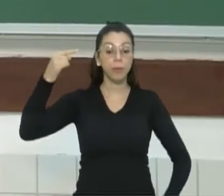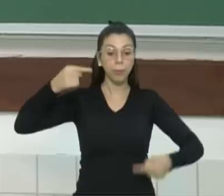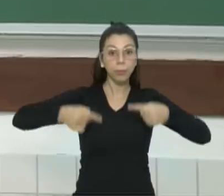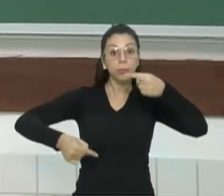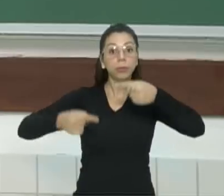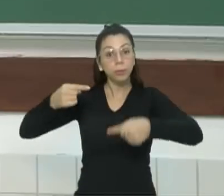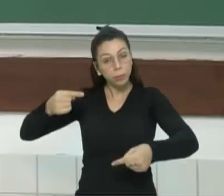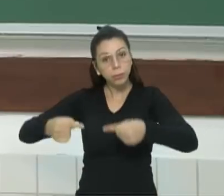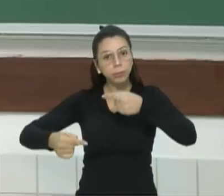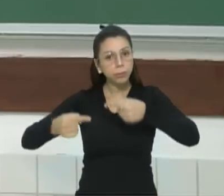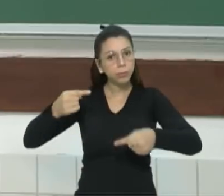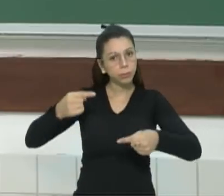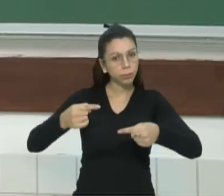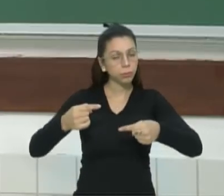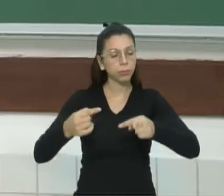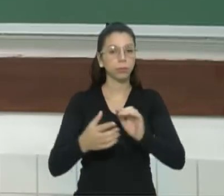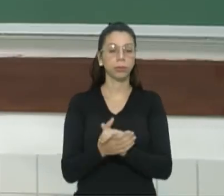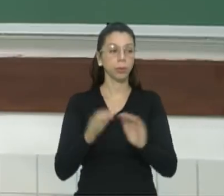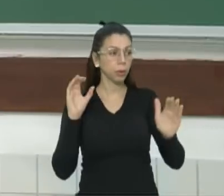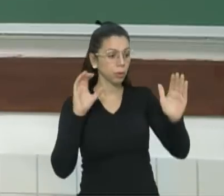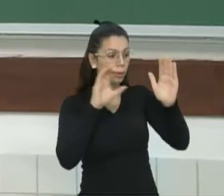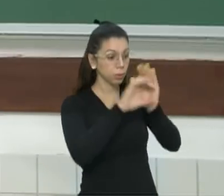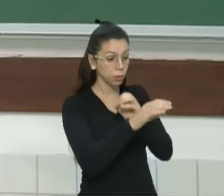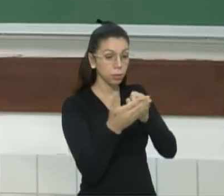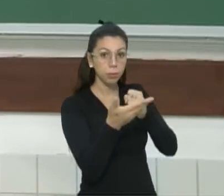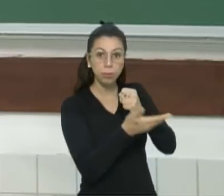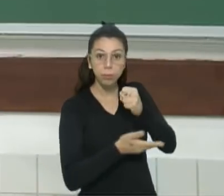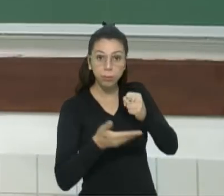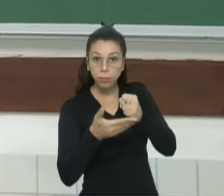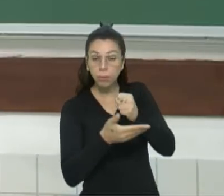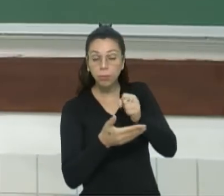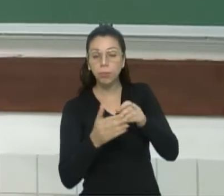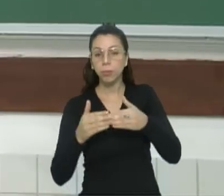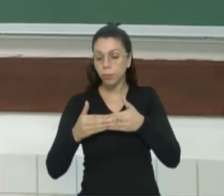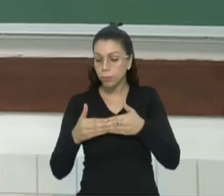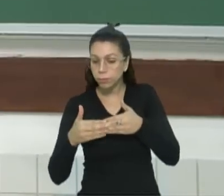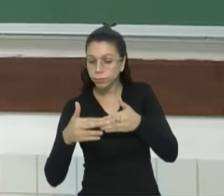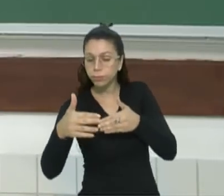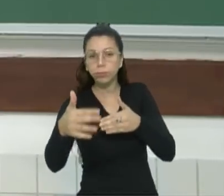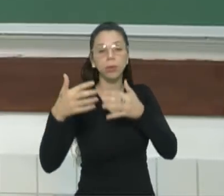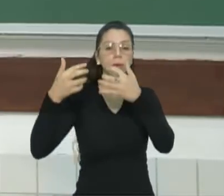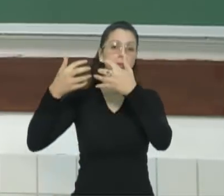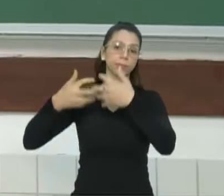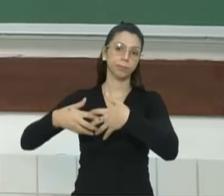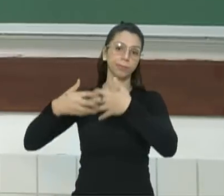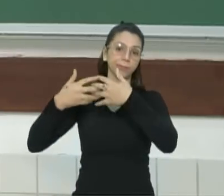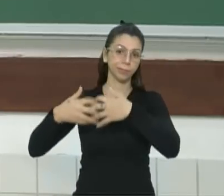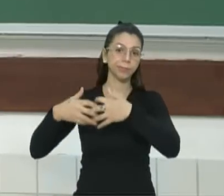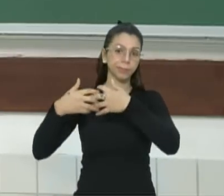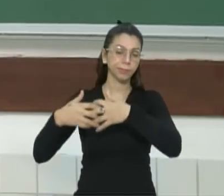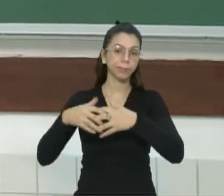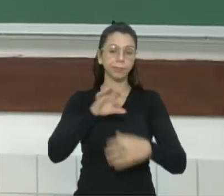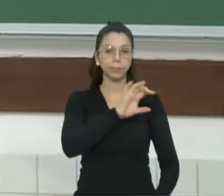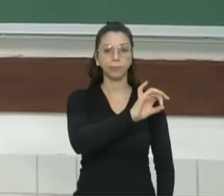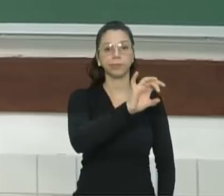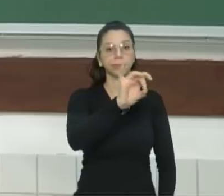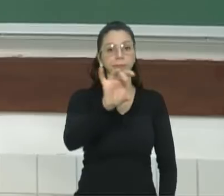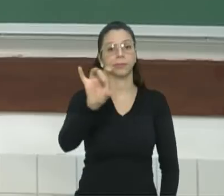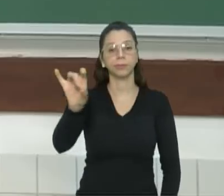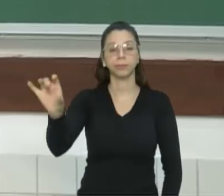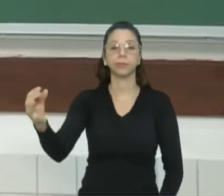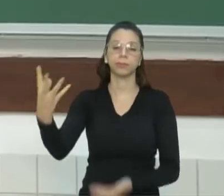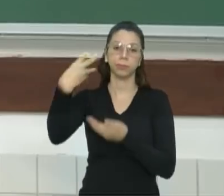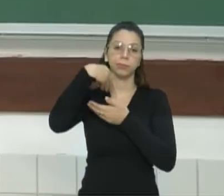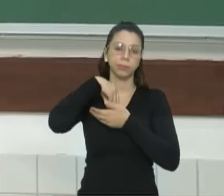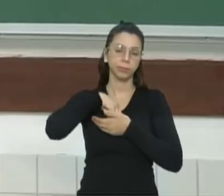que nós entendamos primeiro quais são os seus conceitos base e possamos daqui para frente refletir a partir de cada um de nós